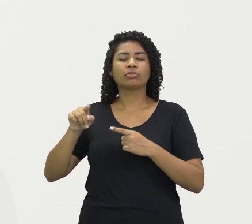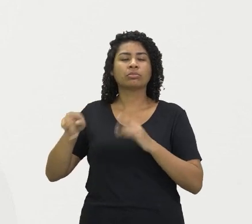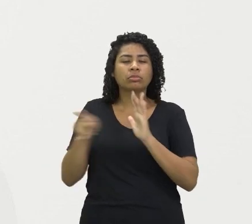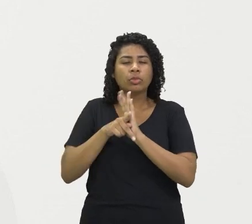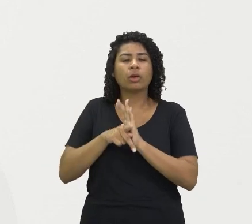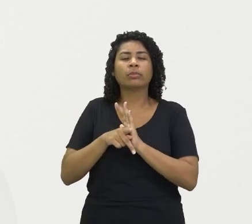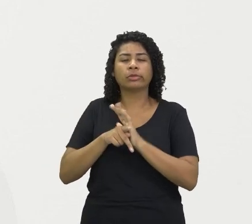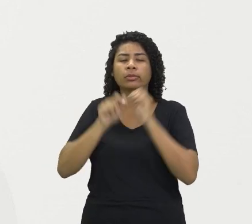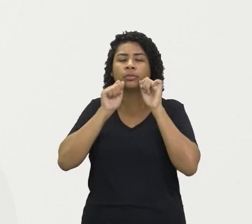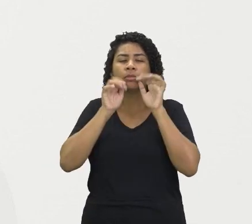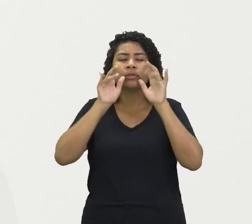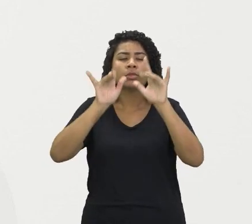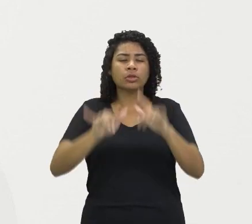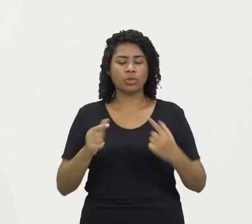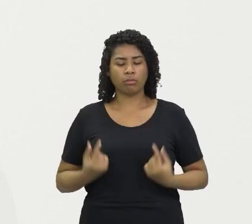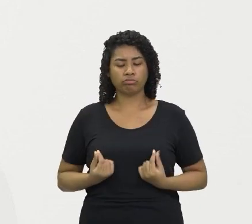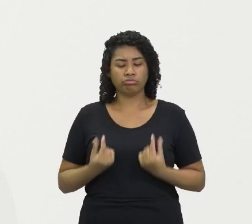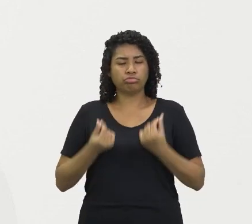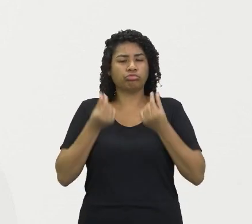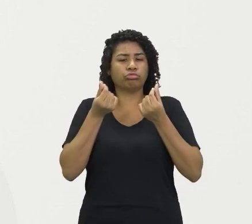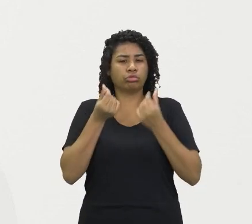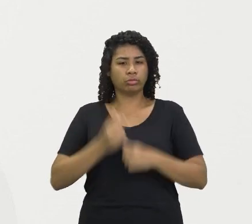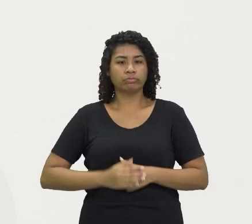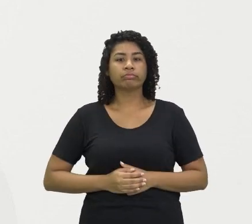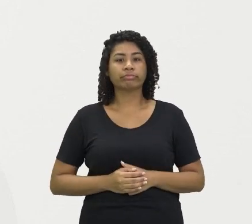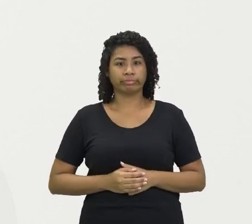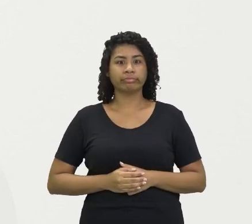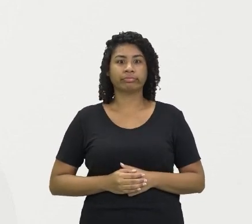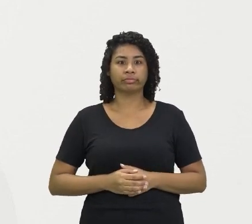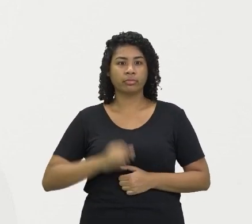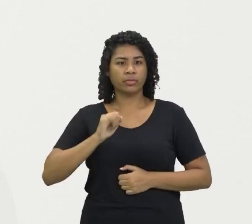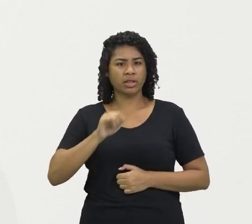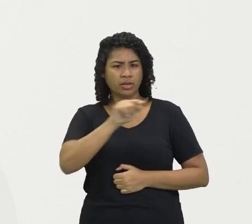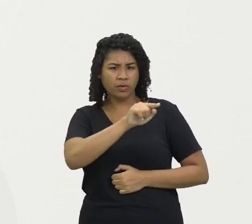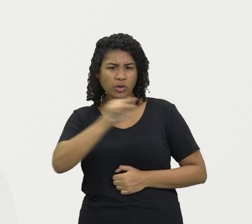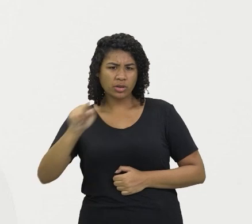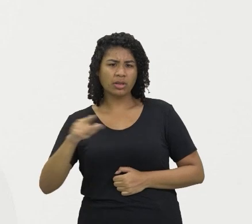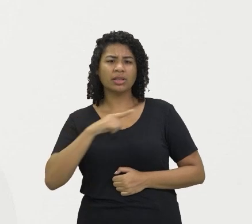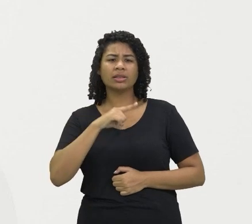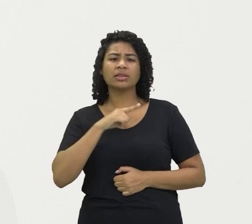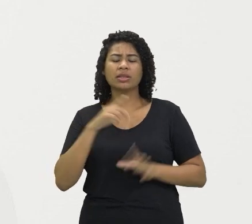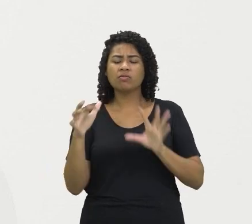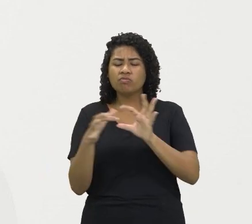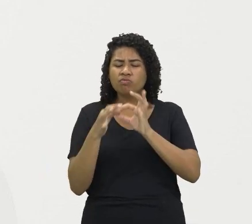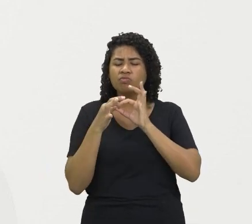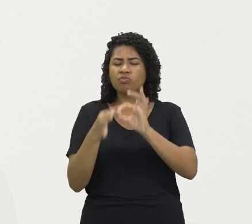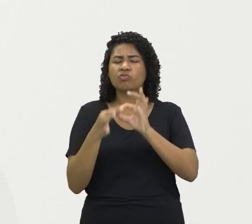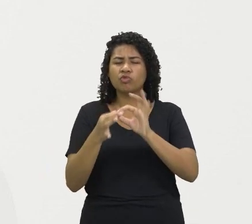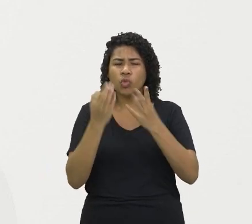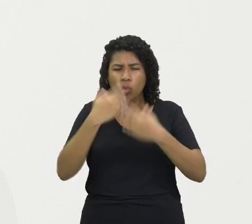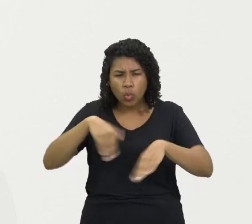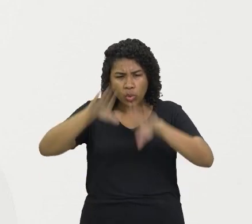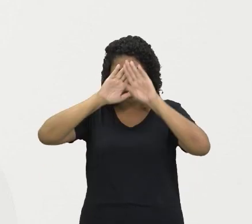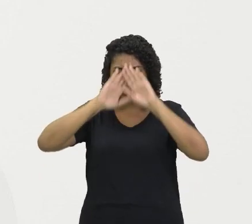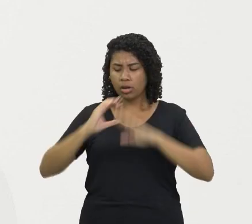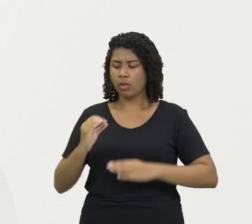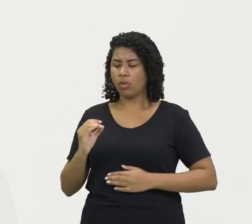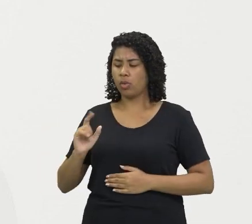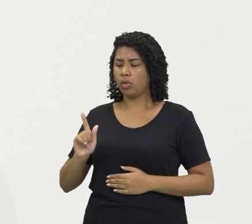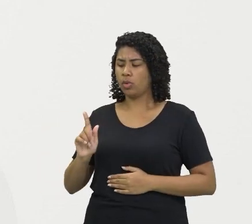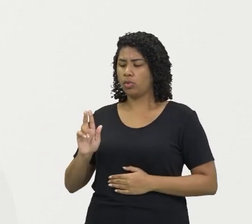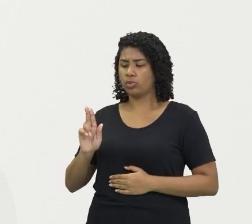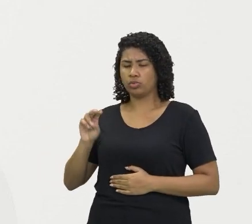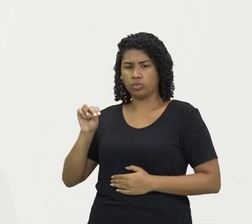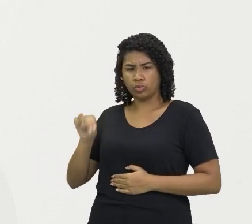né? Significa o quê? Que se você está em conexão com este orixá, no caso dos nossos